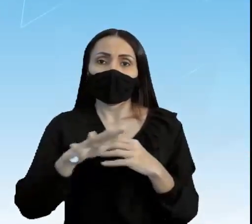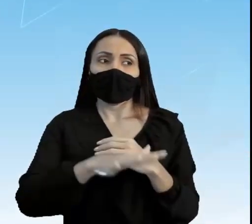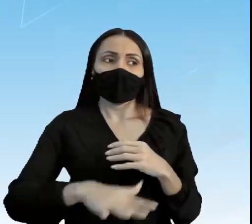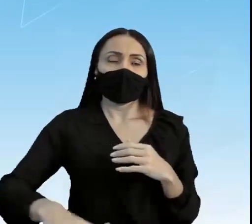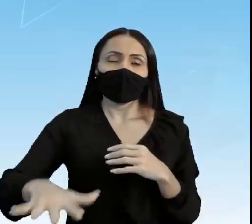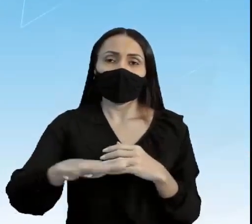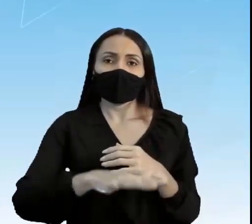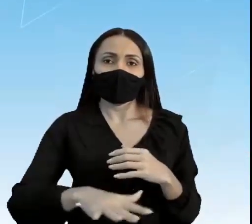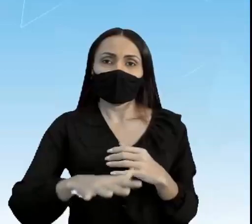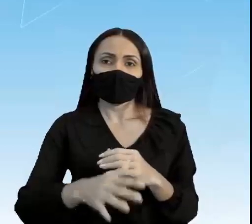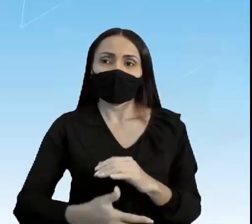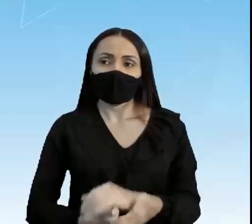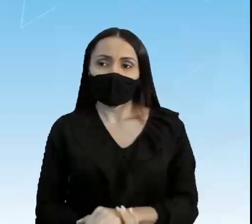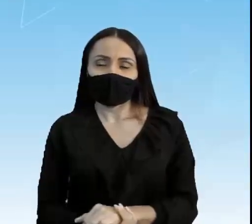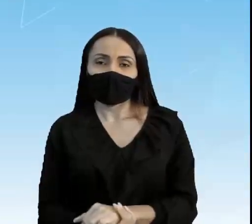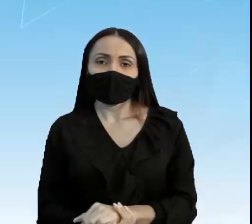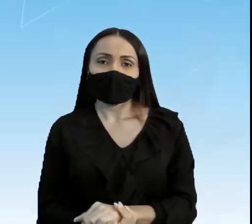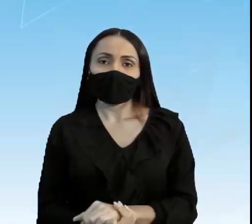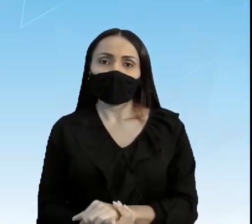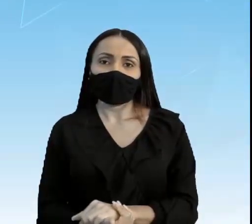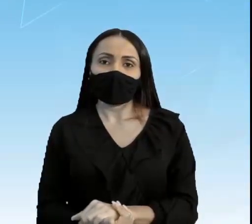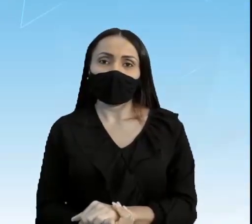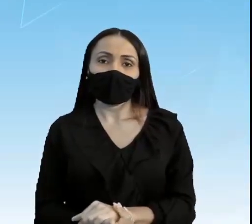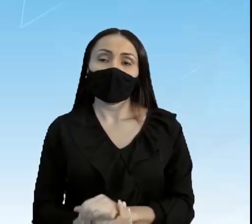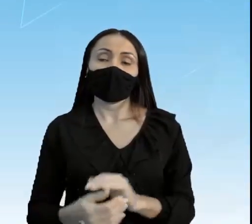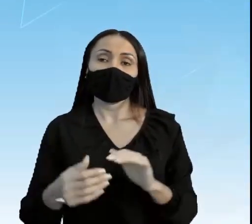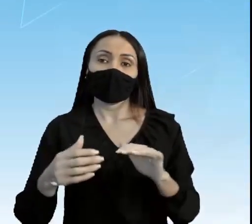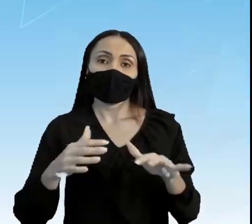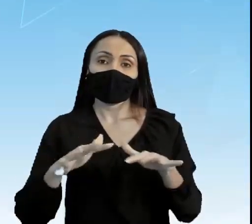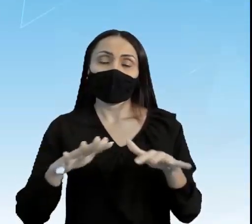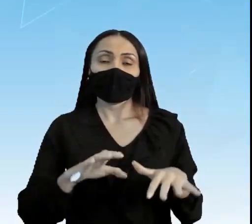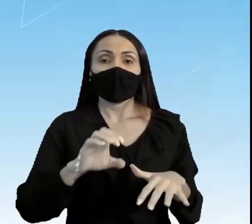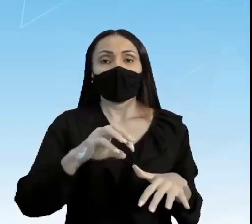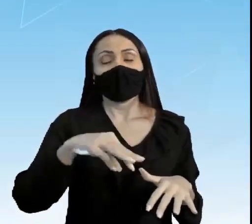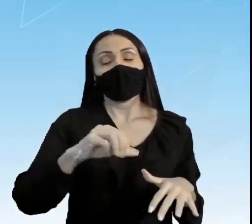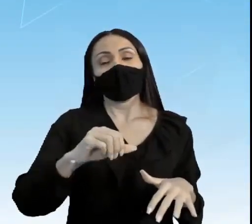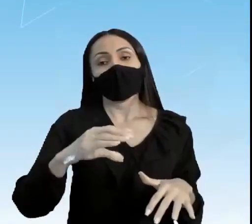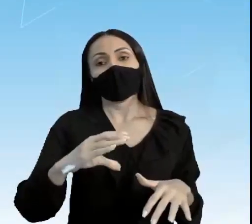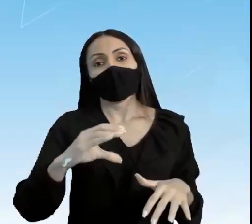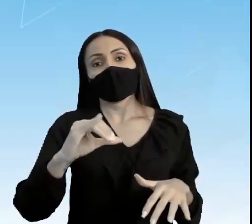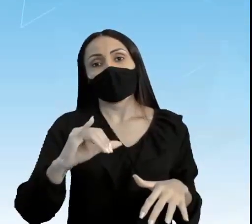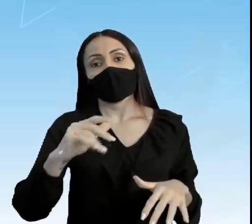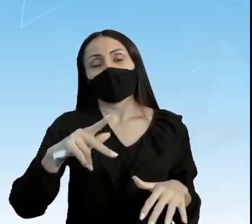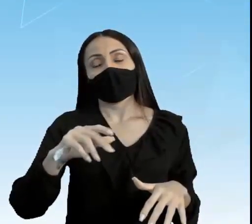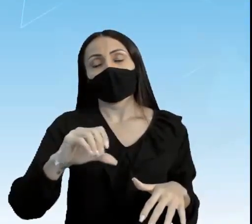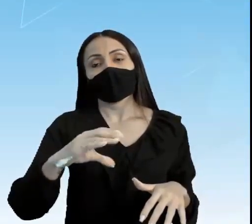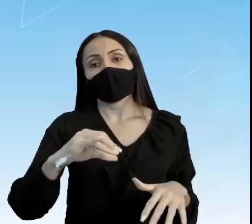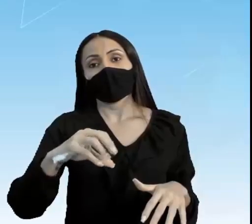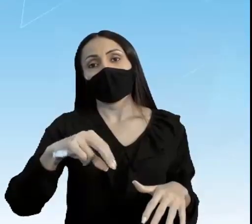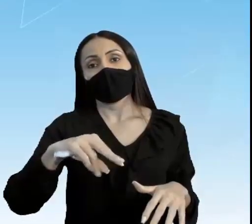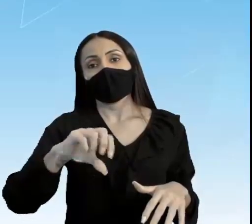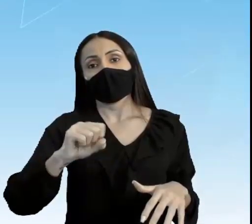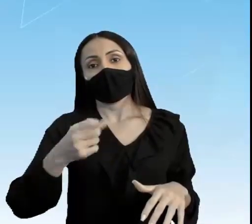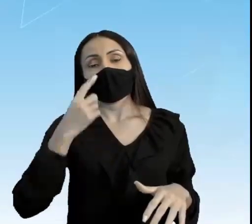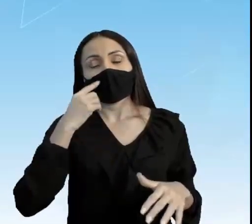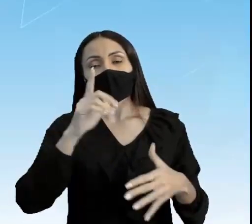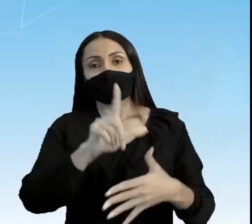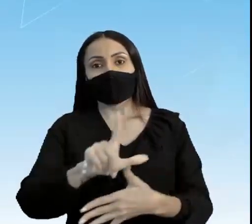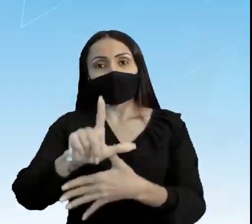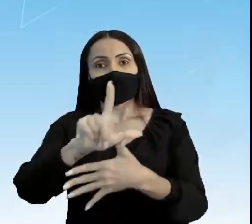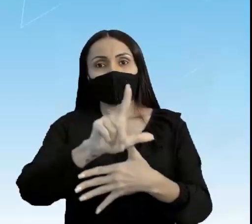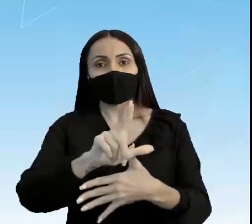expansionistas, emancipacionistas, né? Dos movimentos emancipacionistas na América Latina.